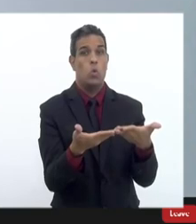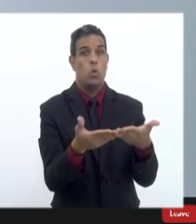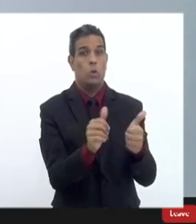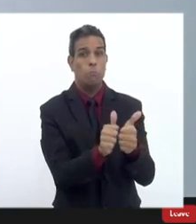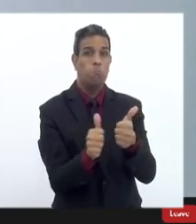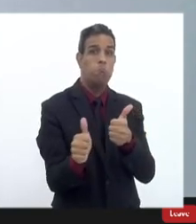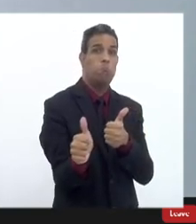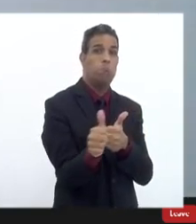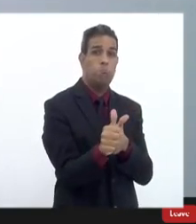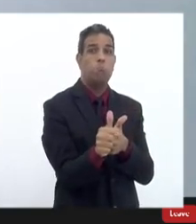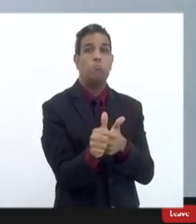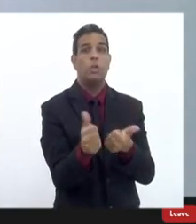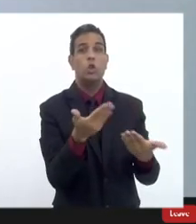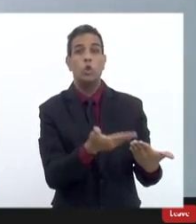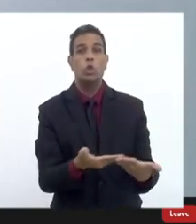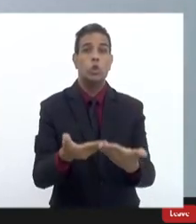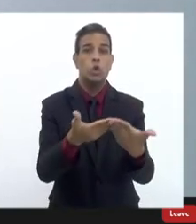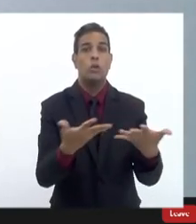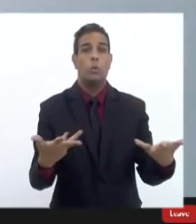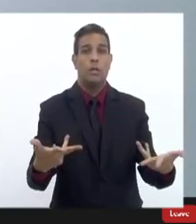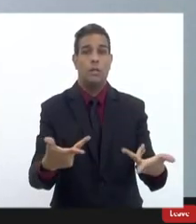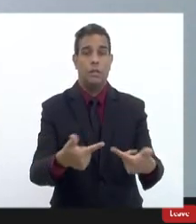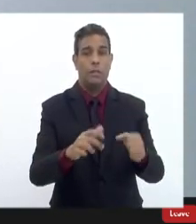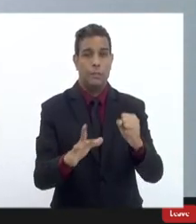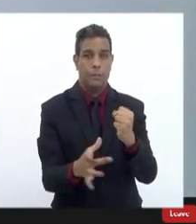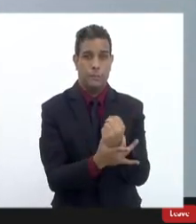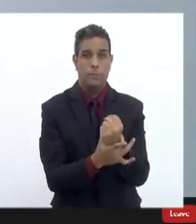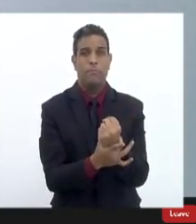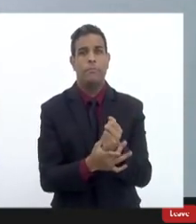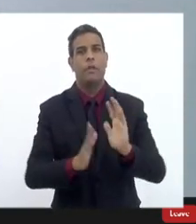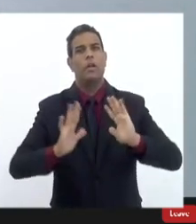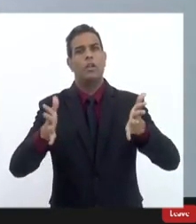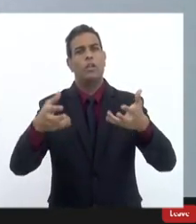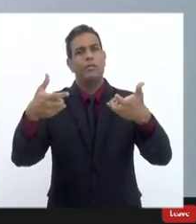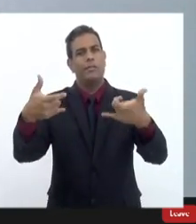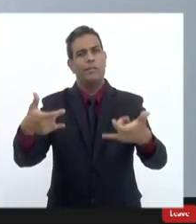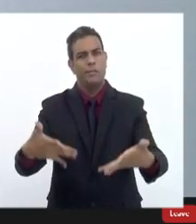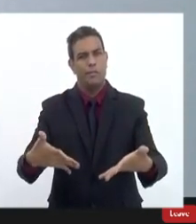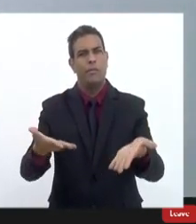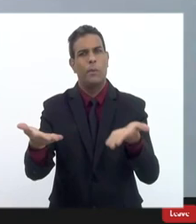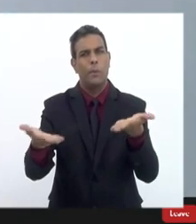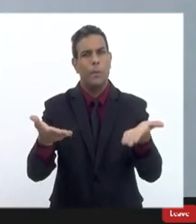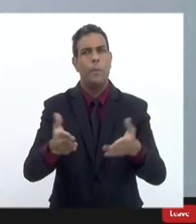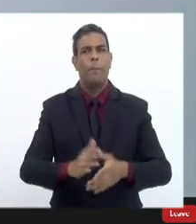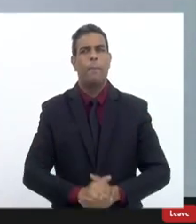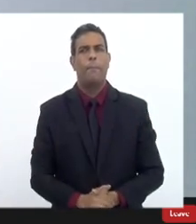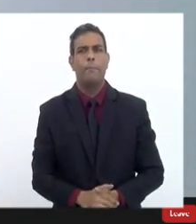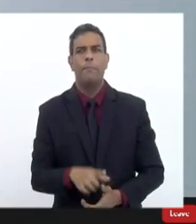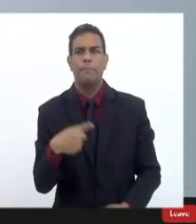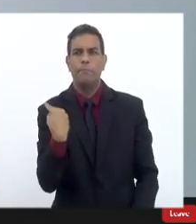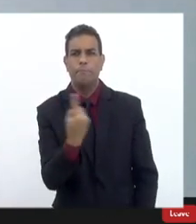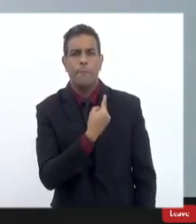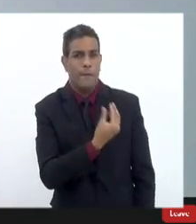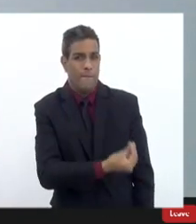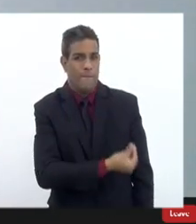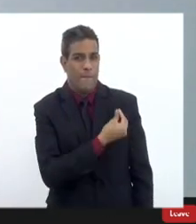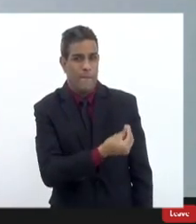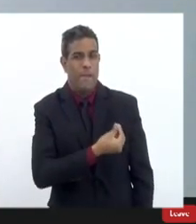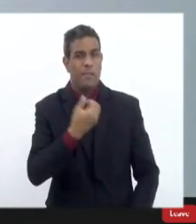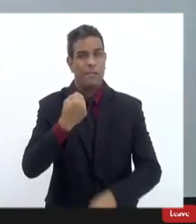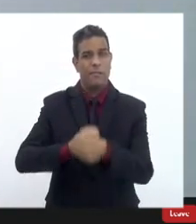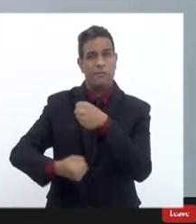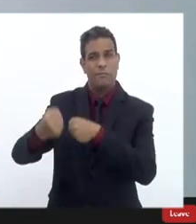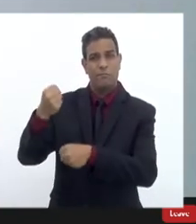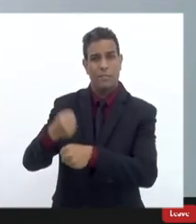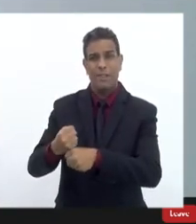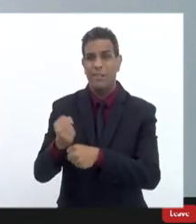educação pública de qualidade e, sobretudo, segura. Como já foi abordado ao decorrer da audiência também, nós estamos vivendo, desde o ano passado, um